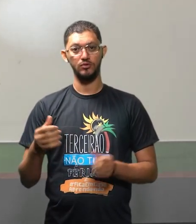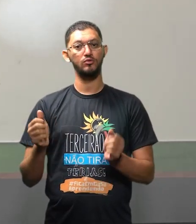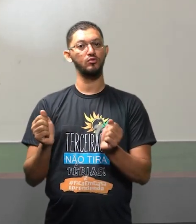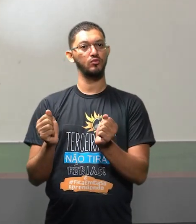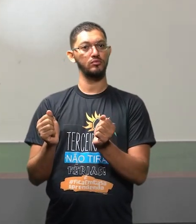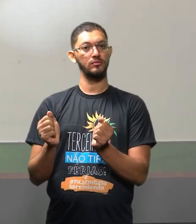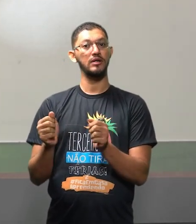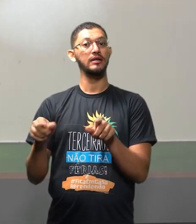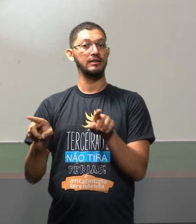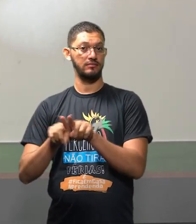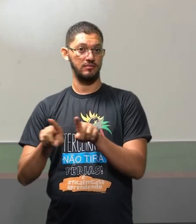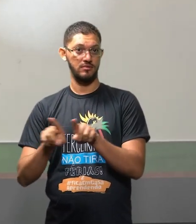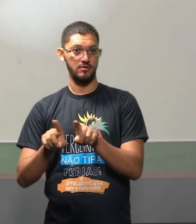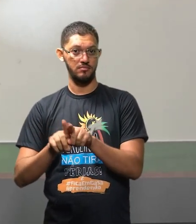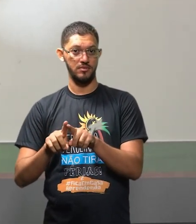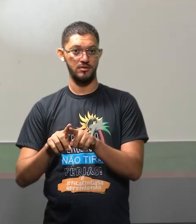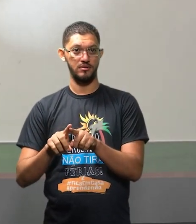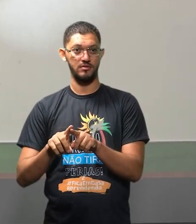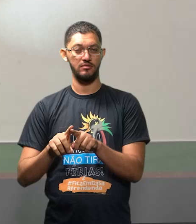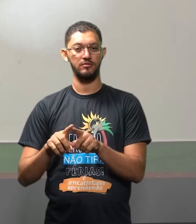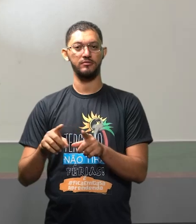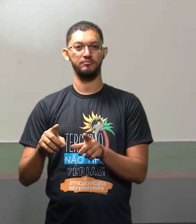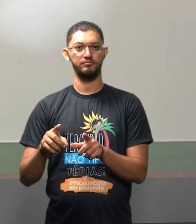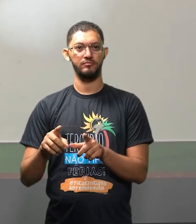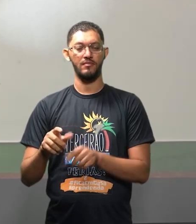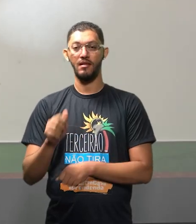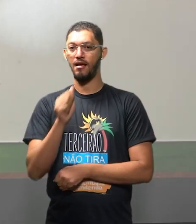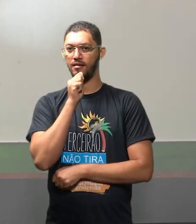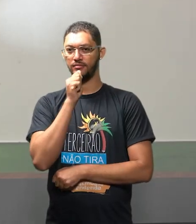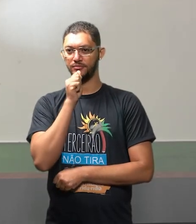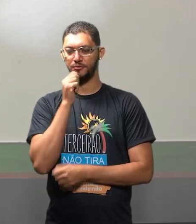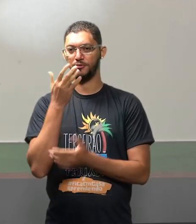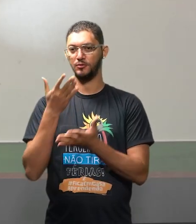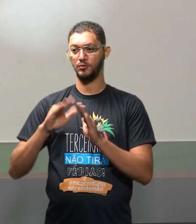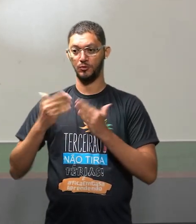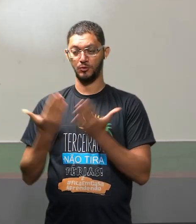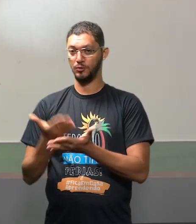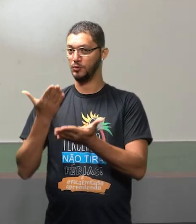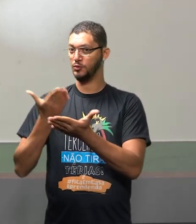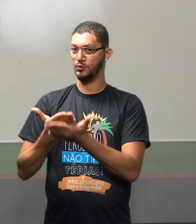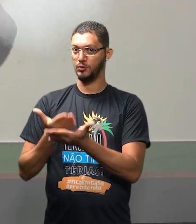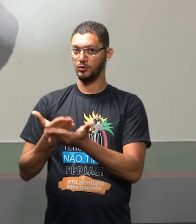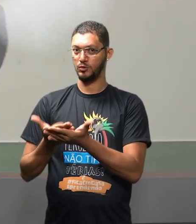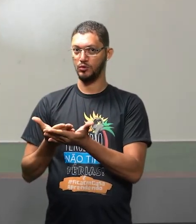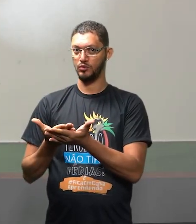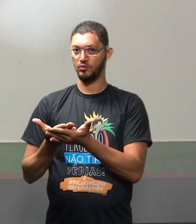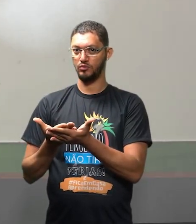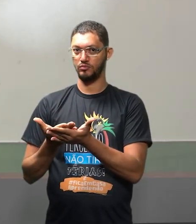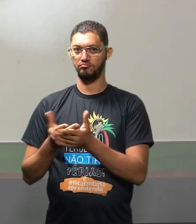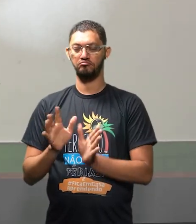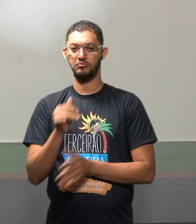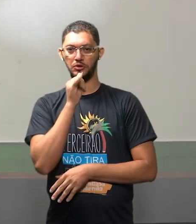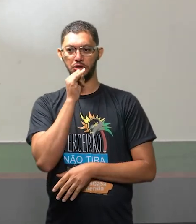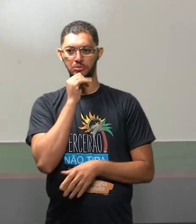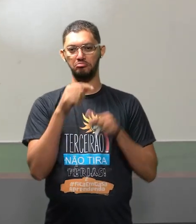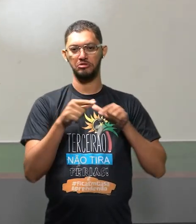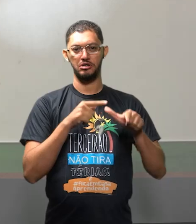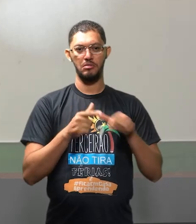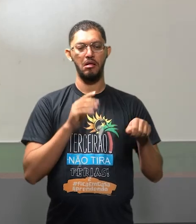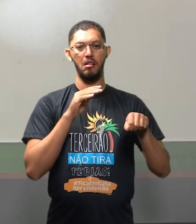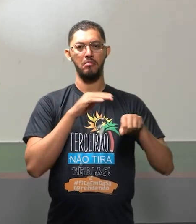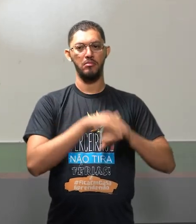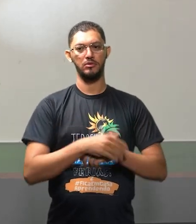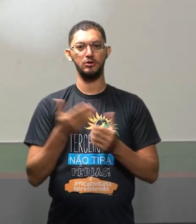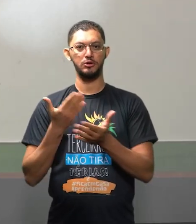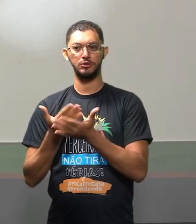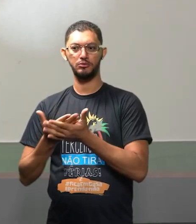ou seja, ao mesmo tempo que você ainda está na escola estudando, no turno contrário, você pode trabalhar na